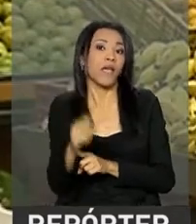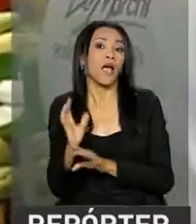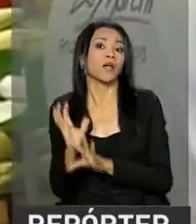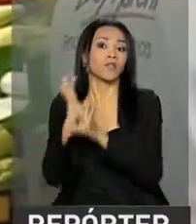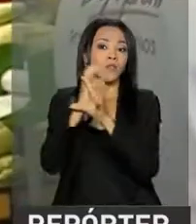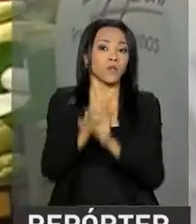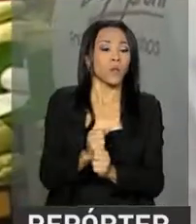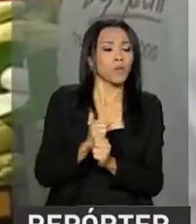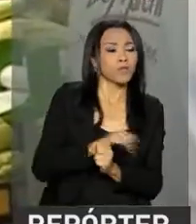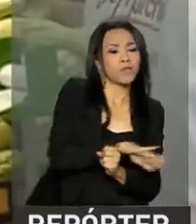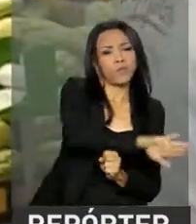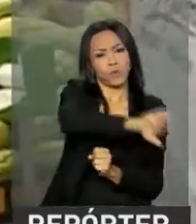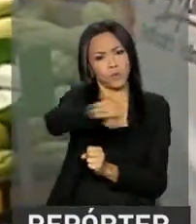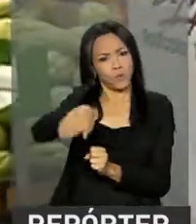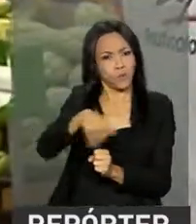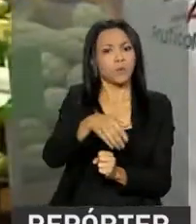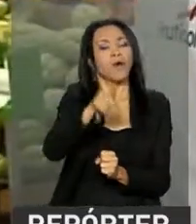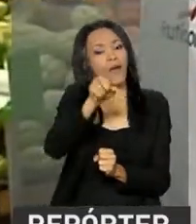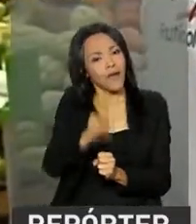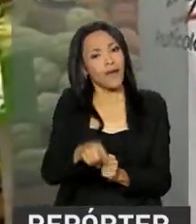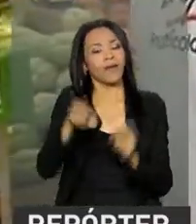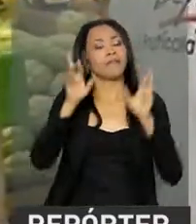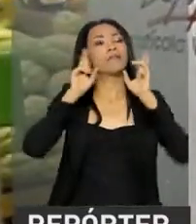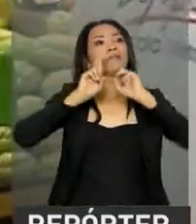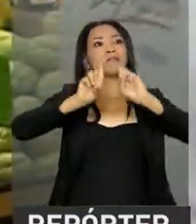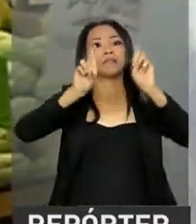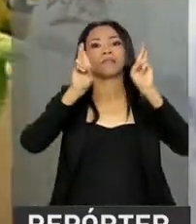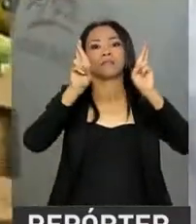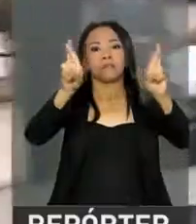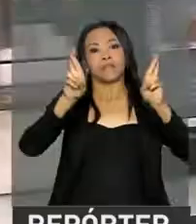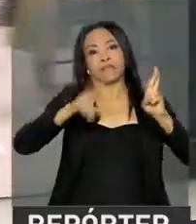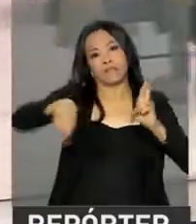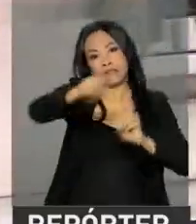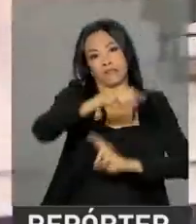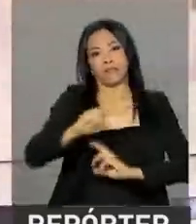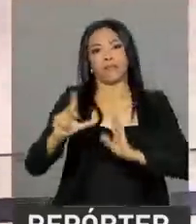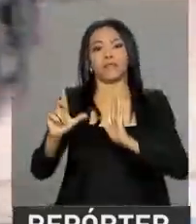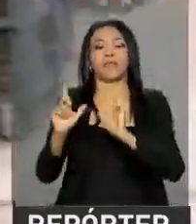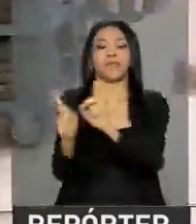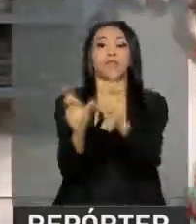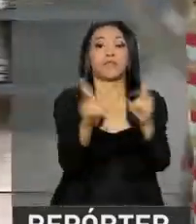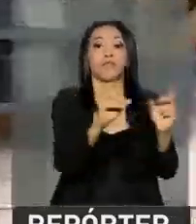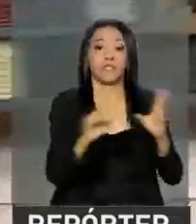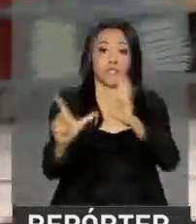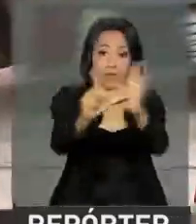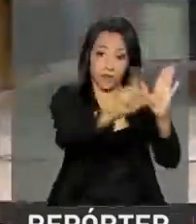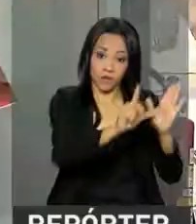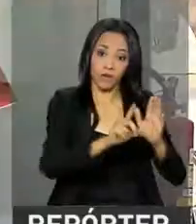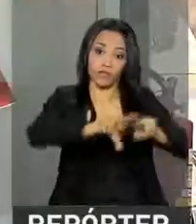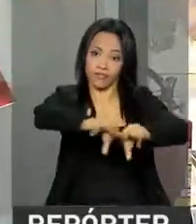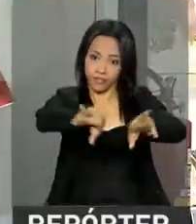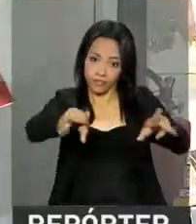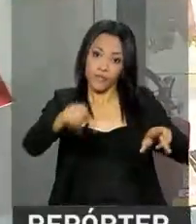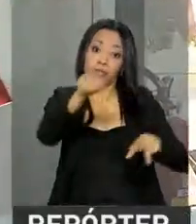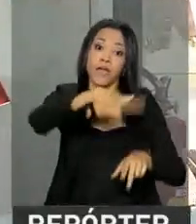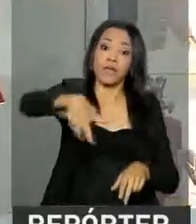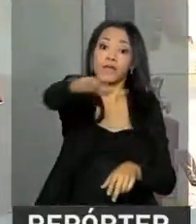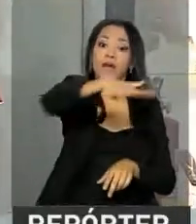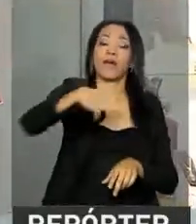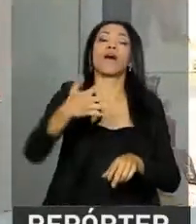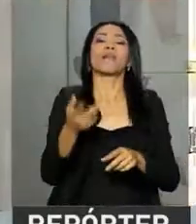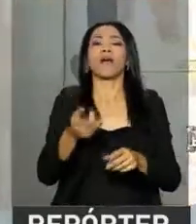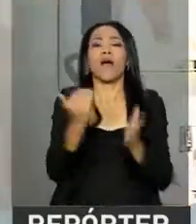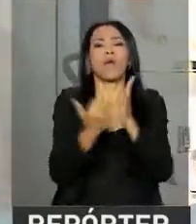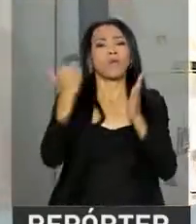descontadas as despesas é motivo de esperança para o comércio é comparação a abril de 2016 o varejo cresceu